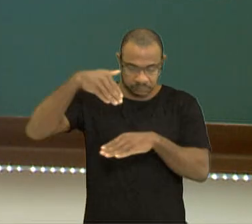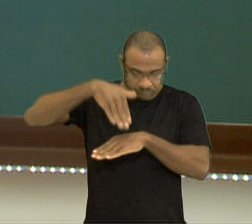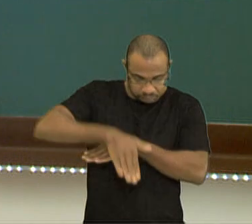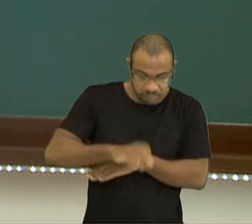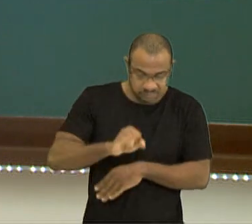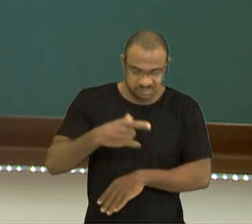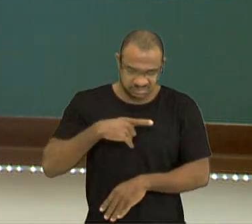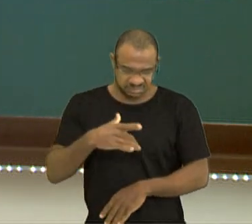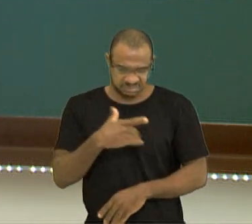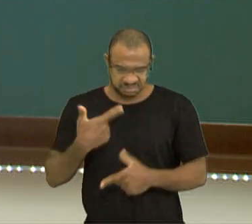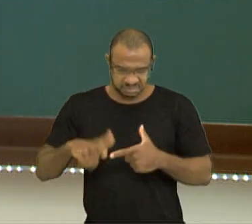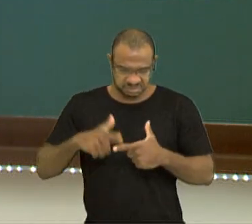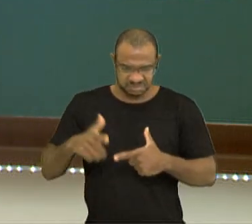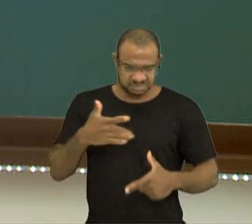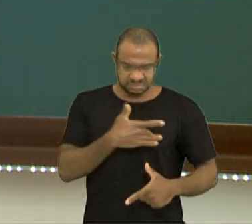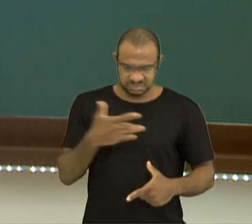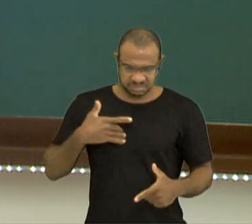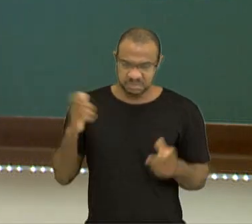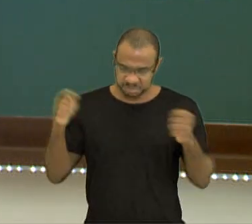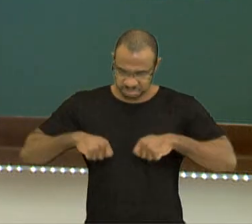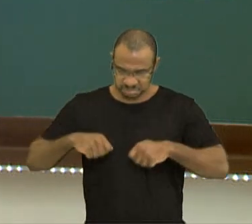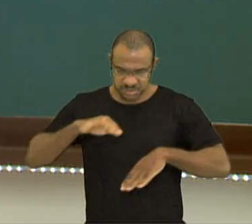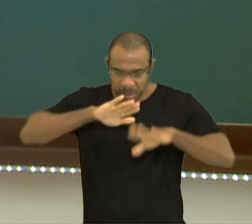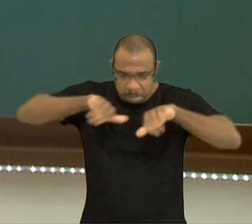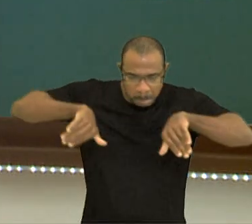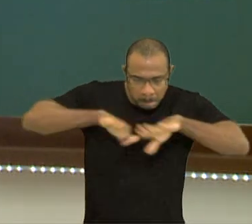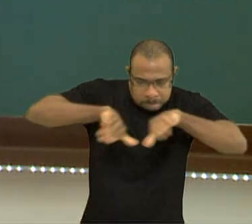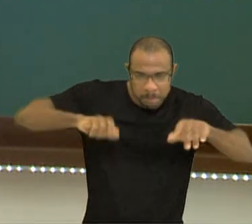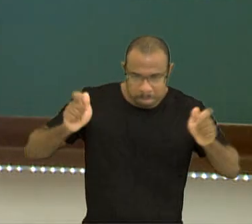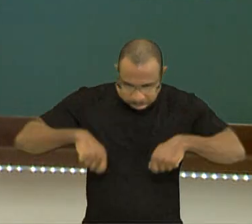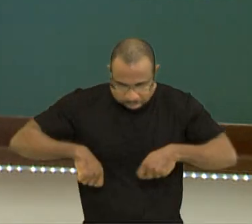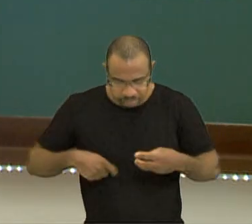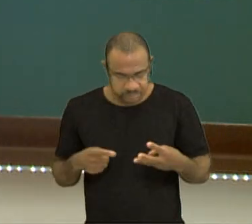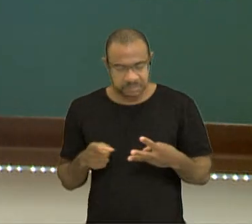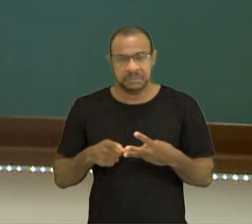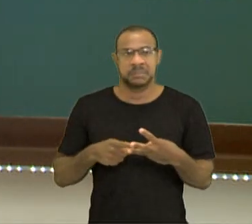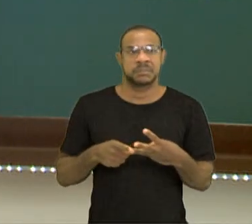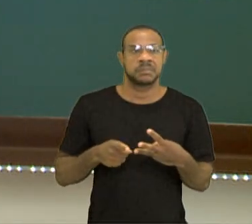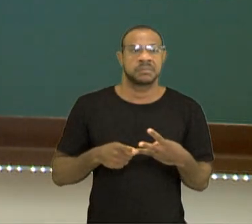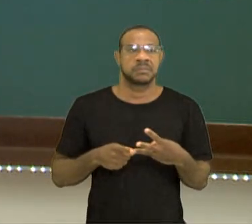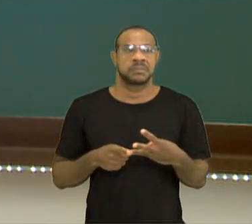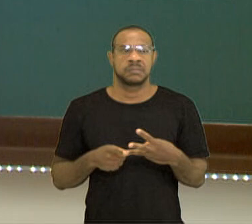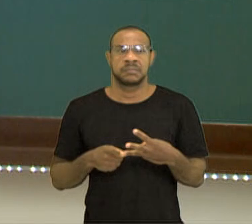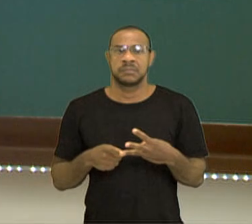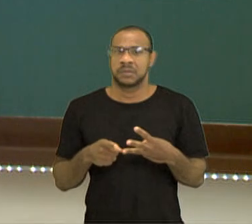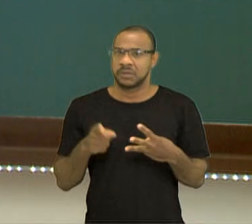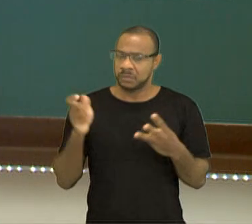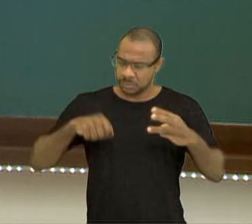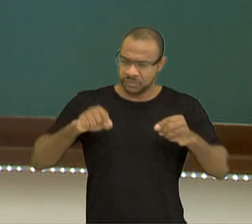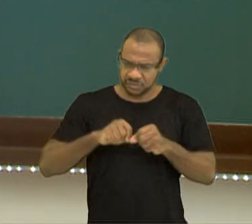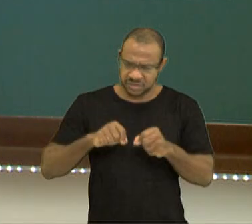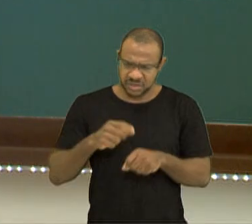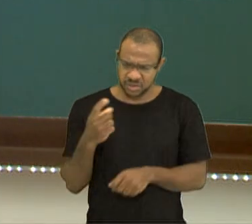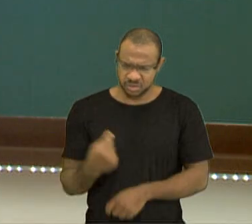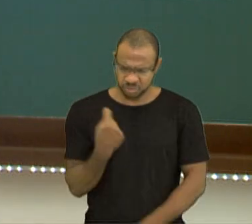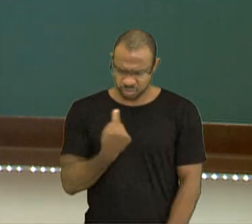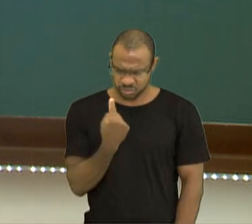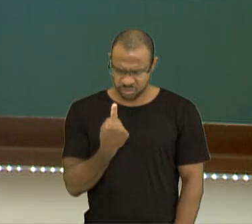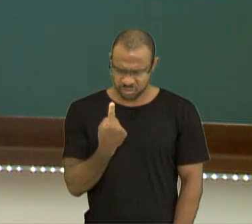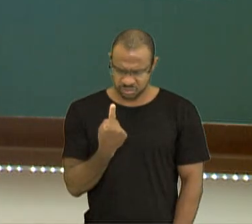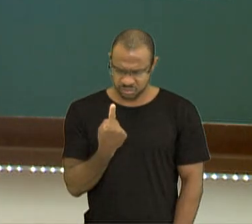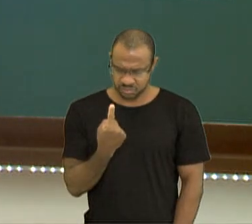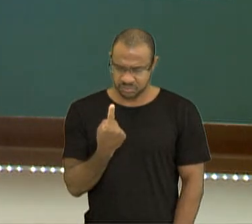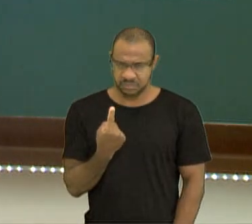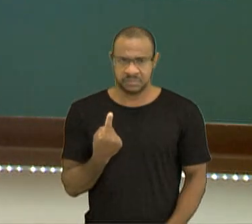de saúde? 3. Should you practice this sport alone? Você deveria praticar sozinho esse esporte?